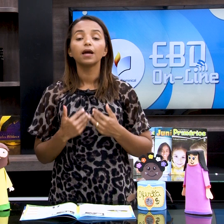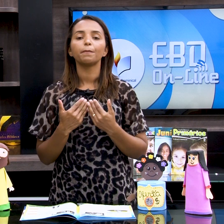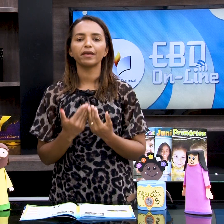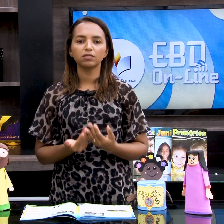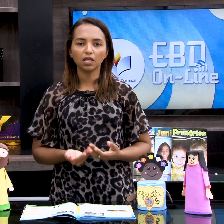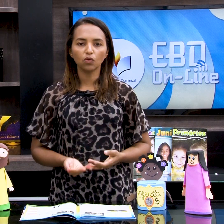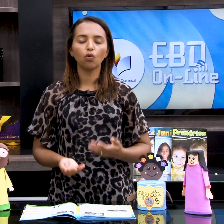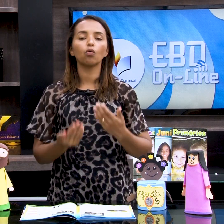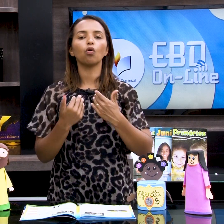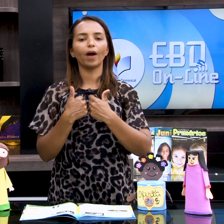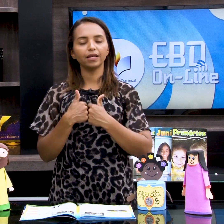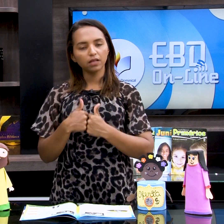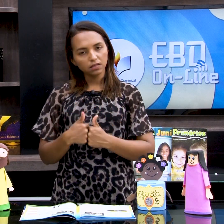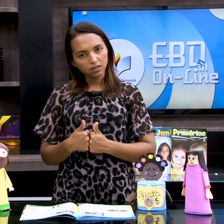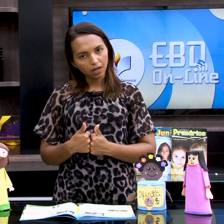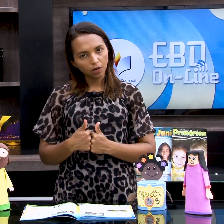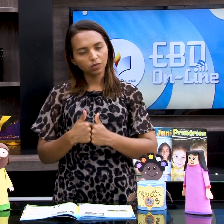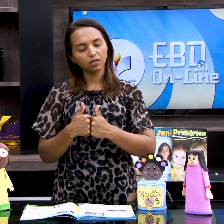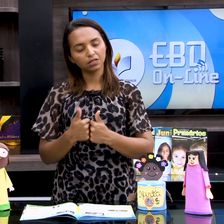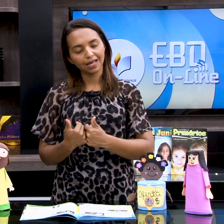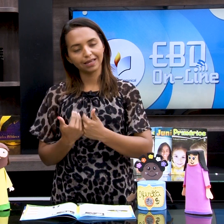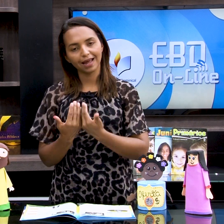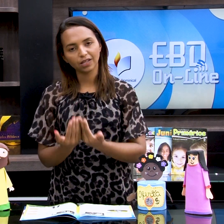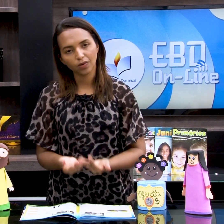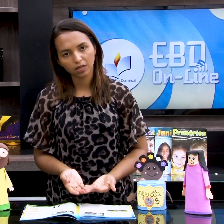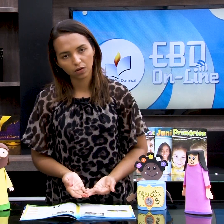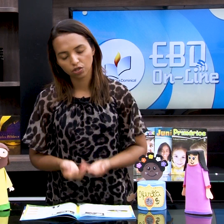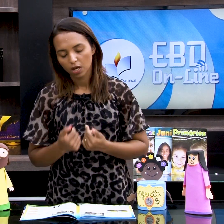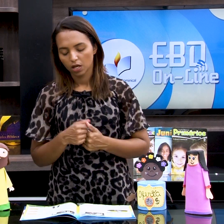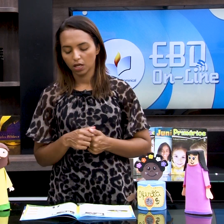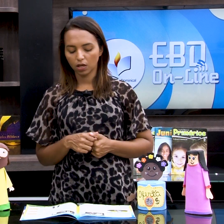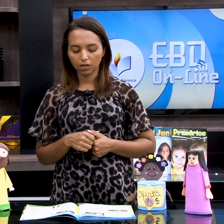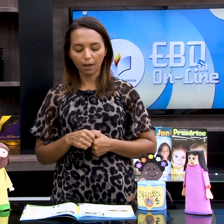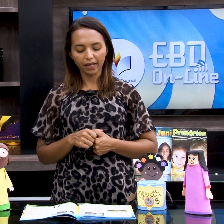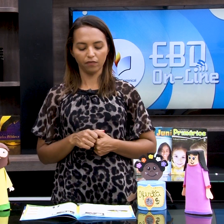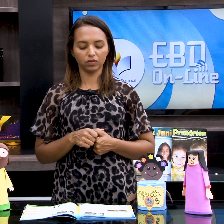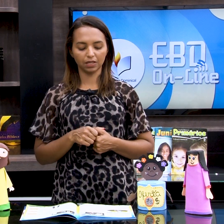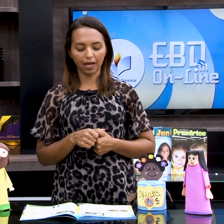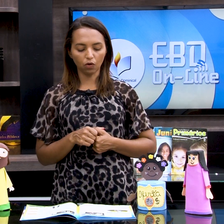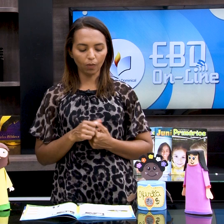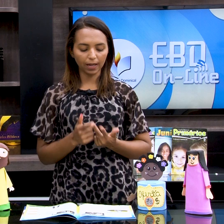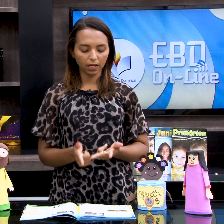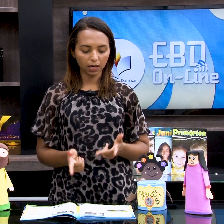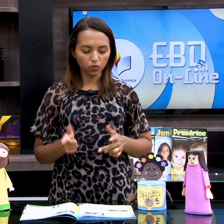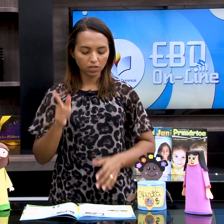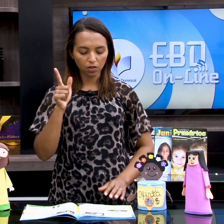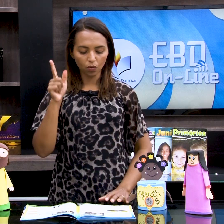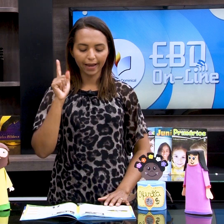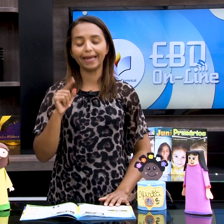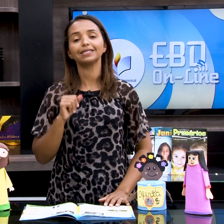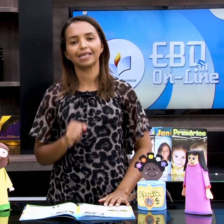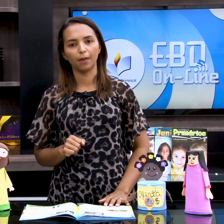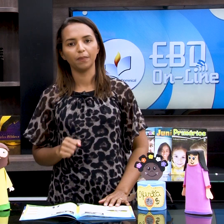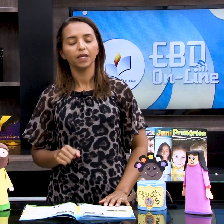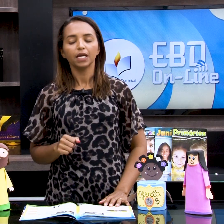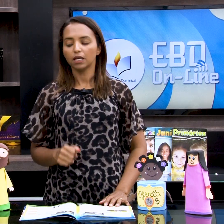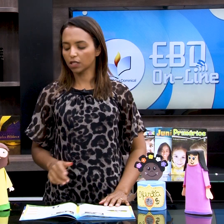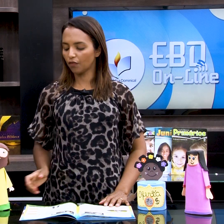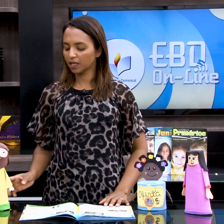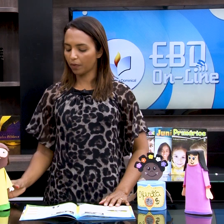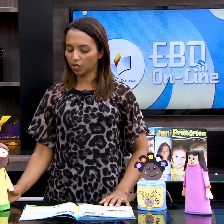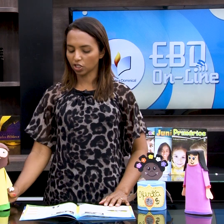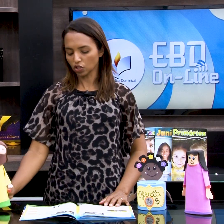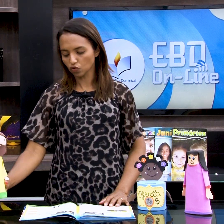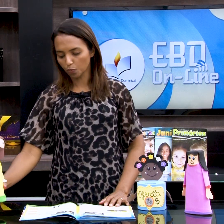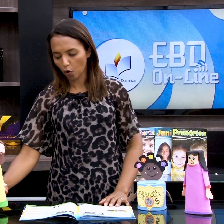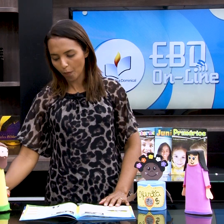dá para o senhor com a intenção de ser grato a Deus e também que você dá com alegria o senhor recebe então